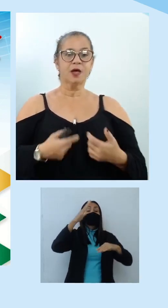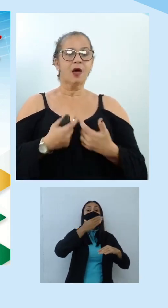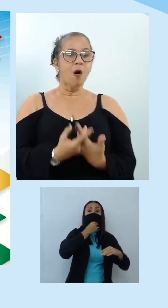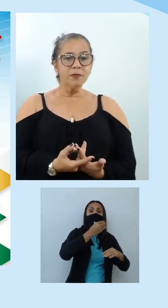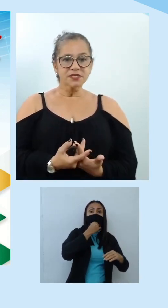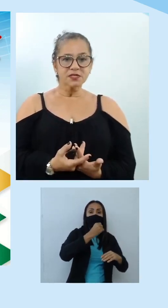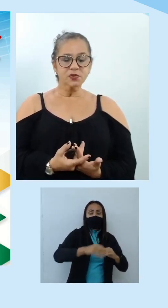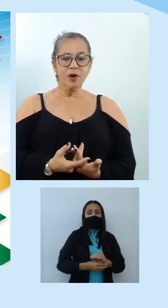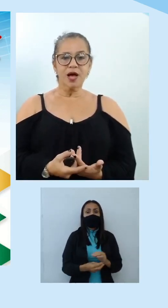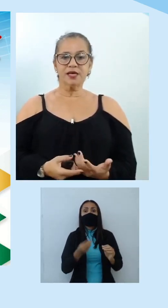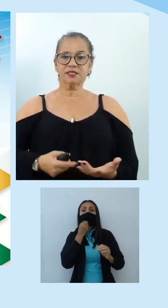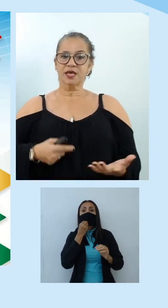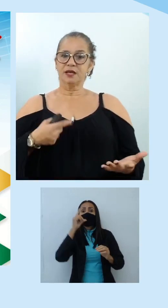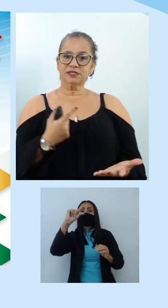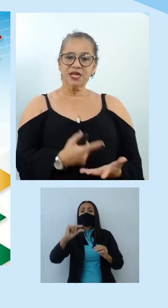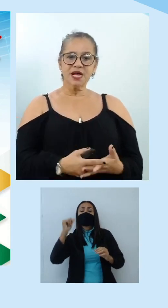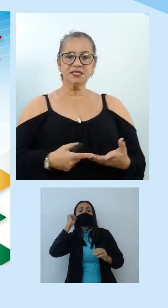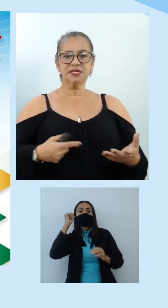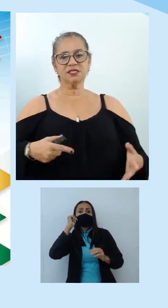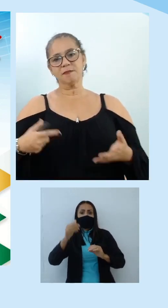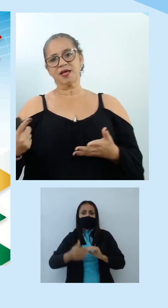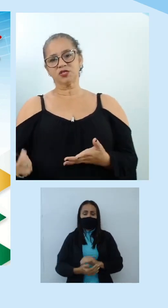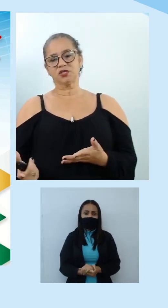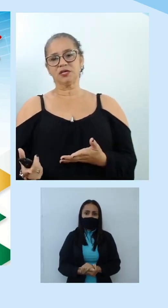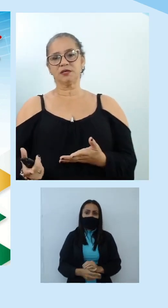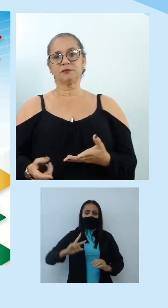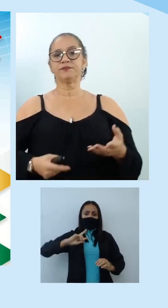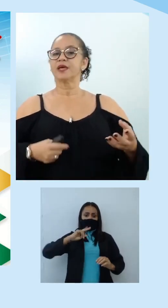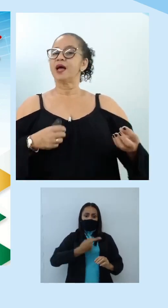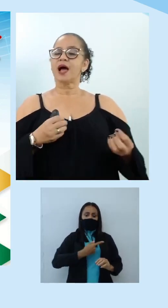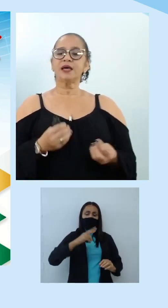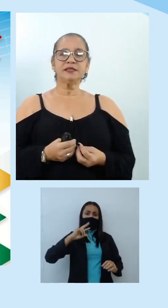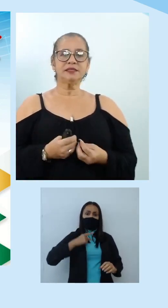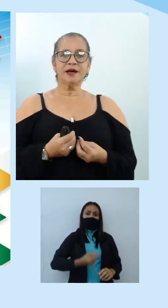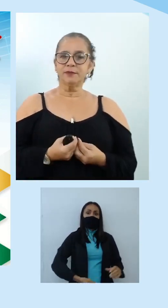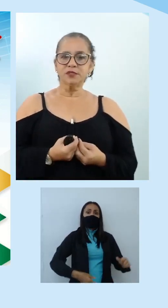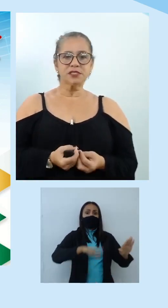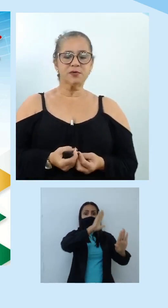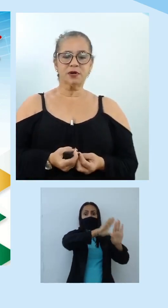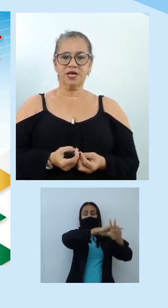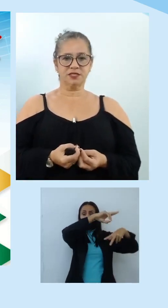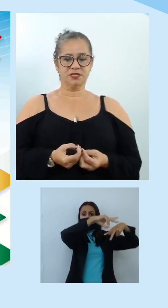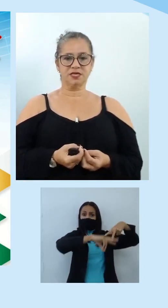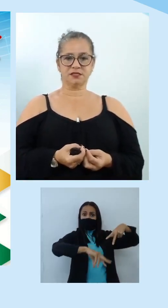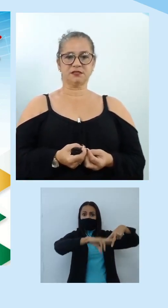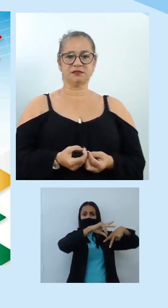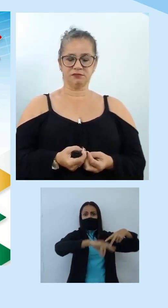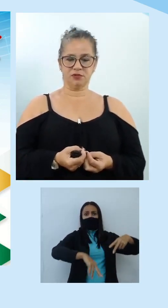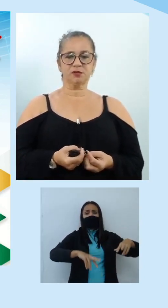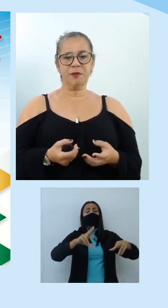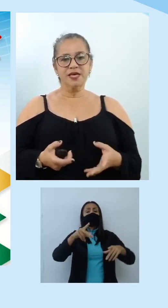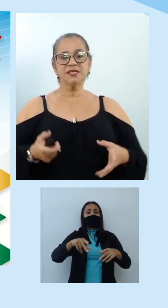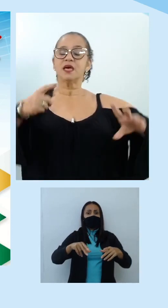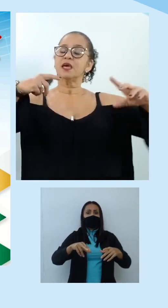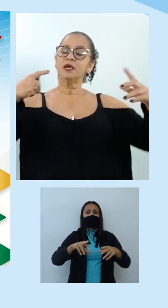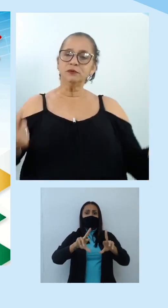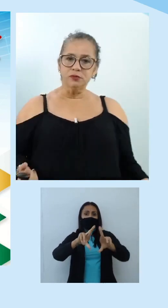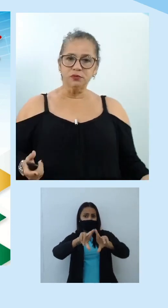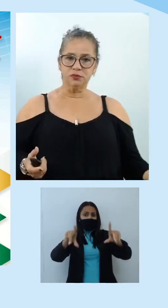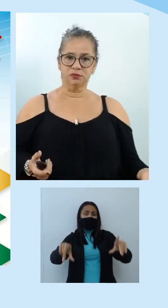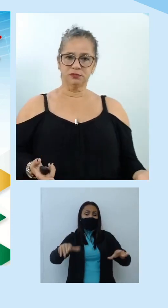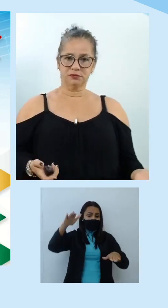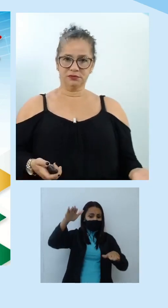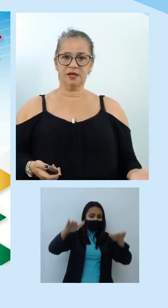ainda. Homossexuais, trans e demais gênero. Ainda há muita desigualdade nesse nosso país e